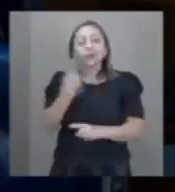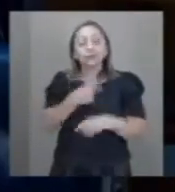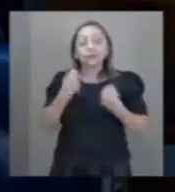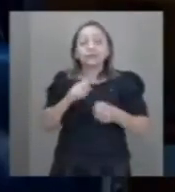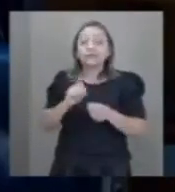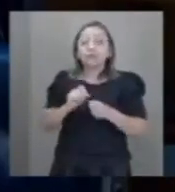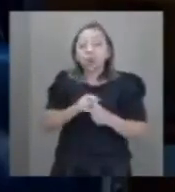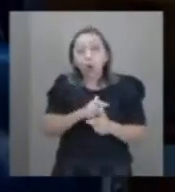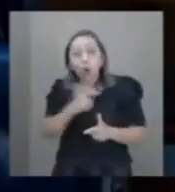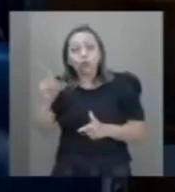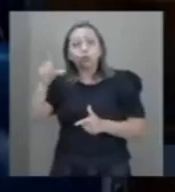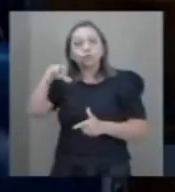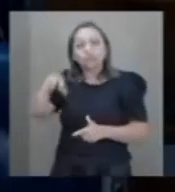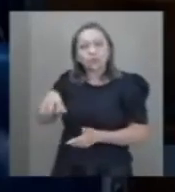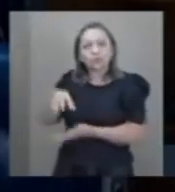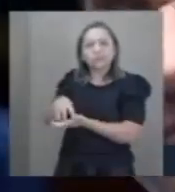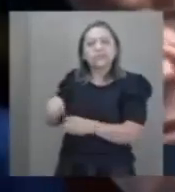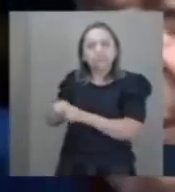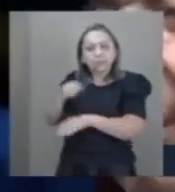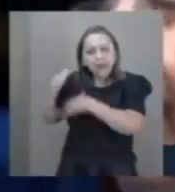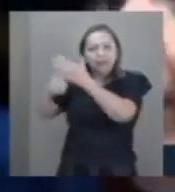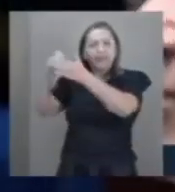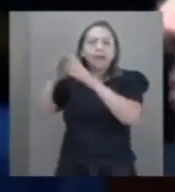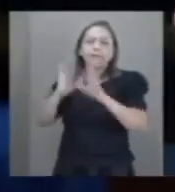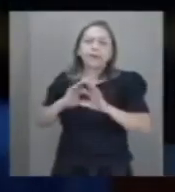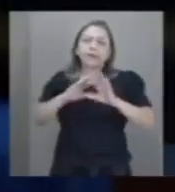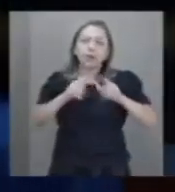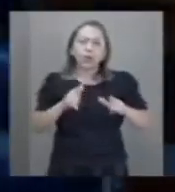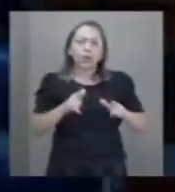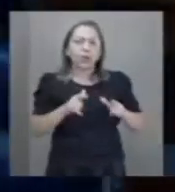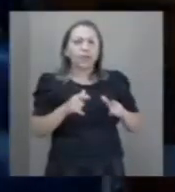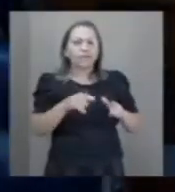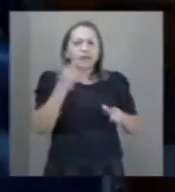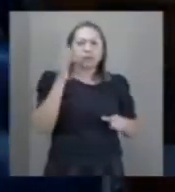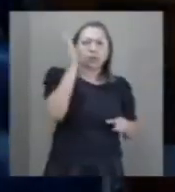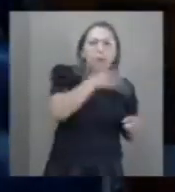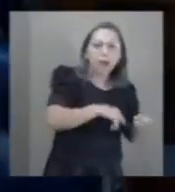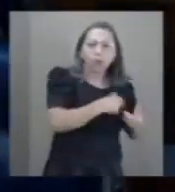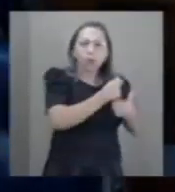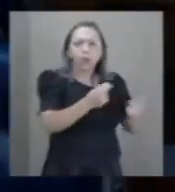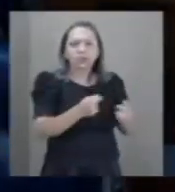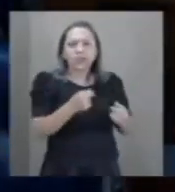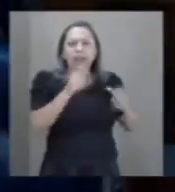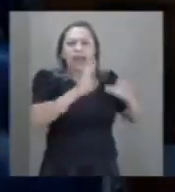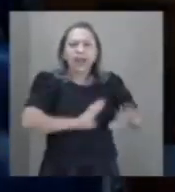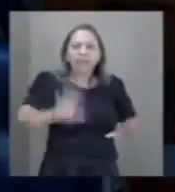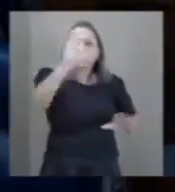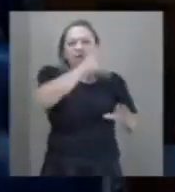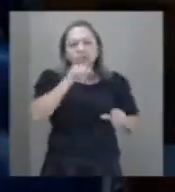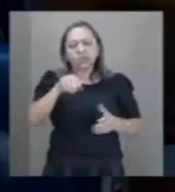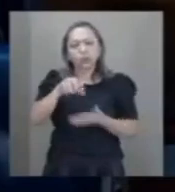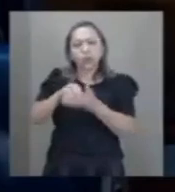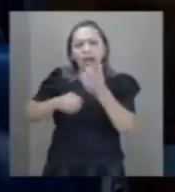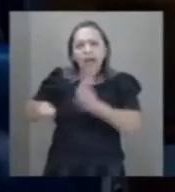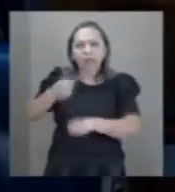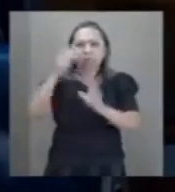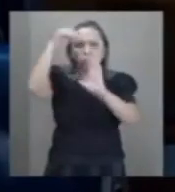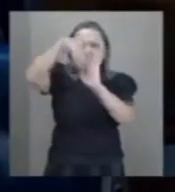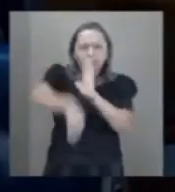fazer outros setores caminharem, mas não é denegrindo, colocando a imagem do agro lá embaixo, né,